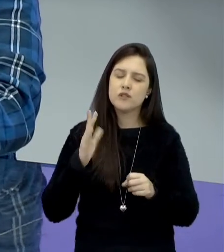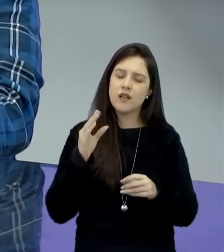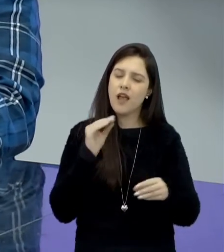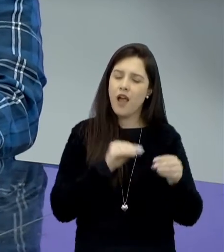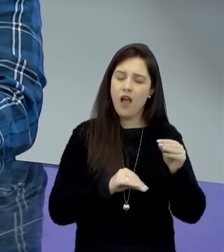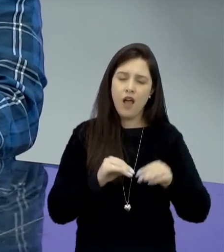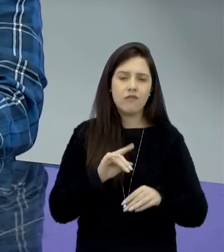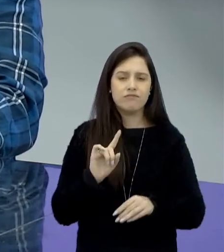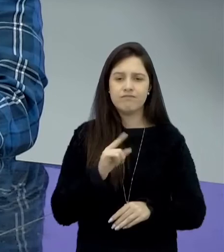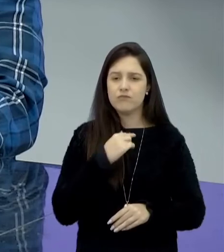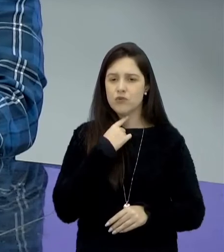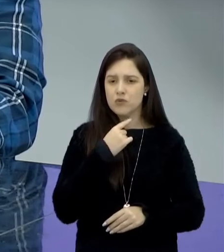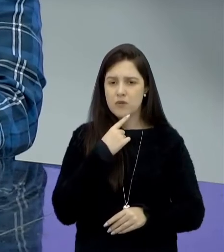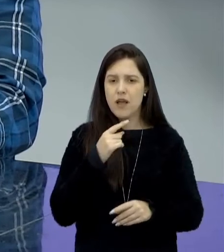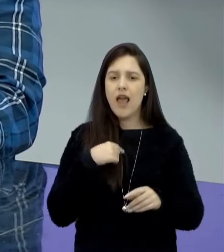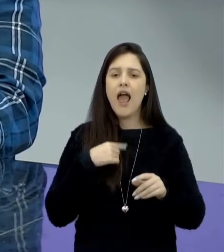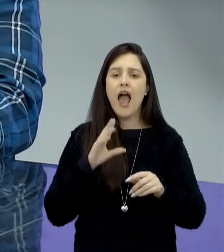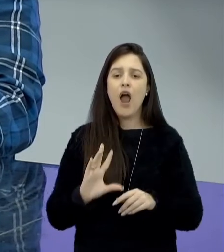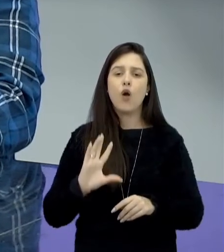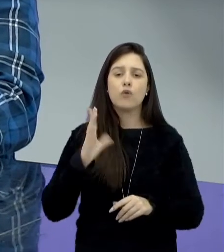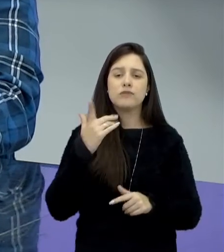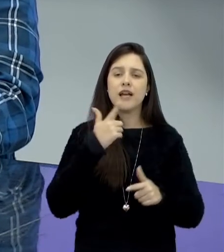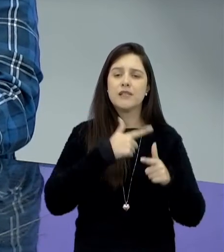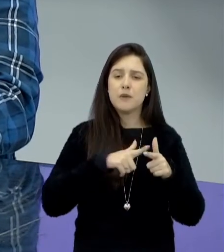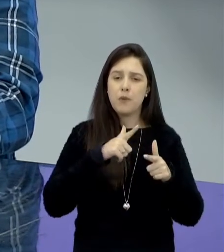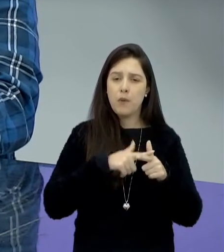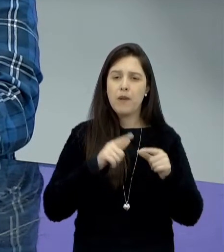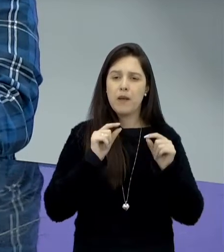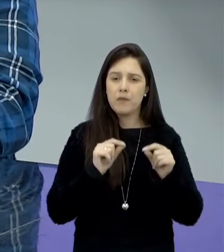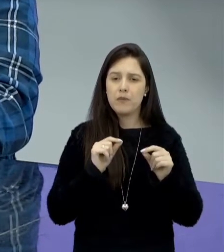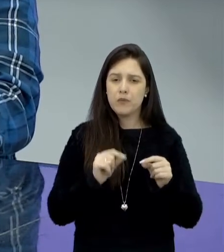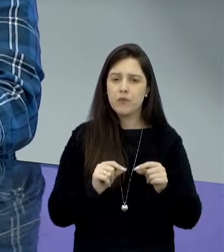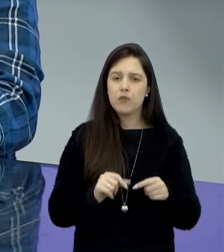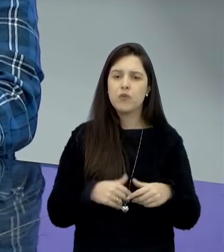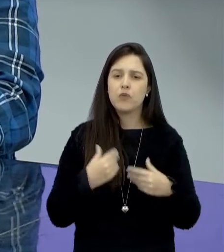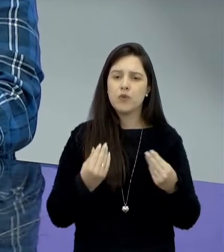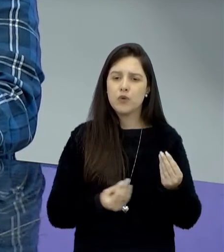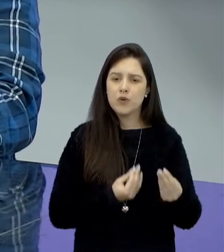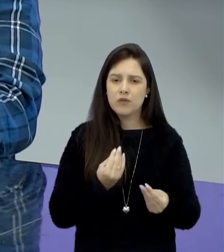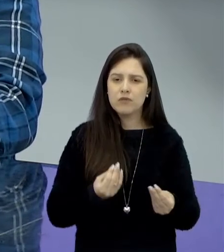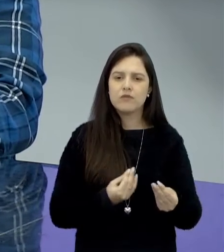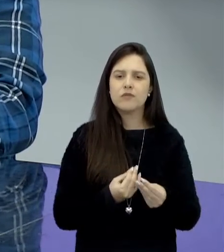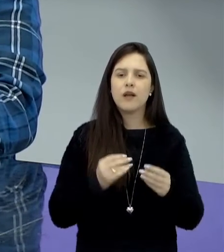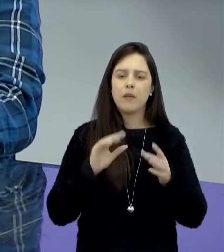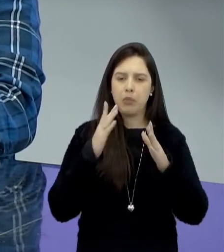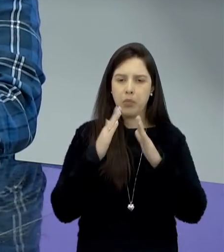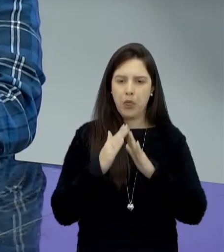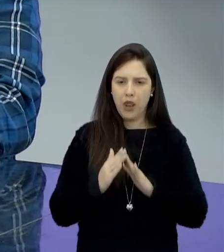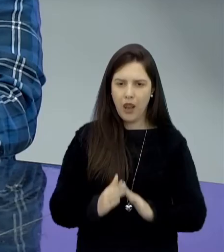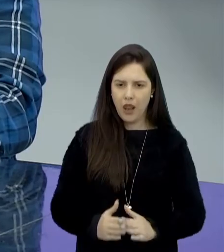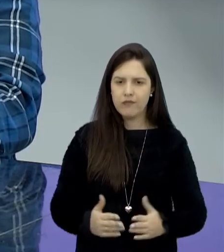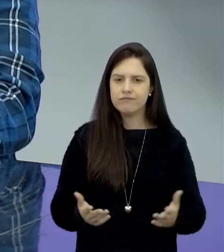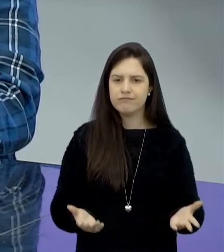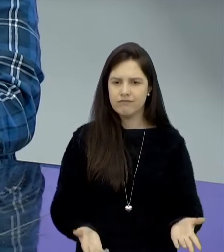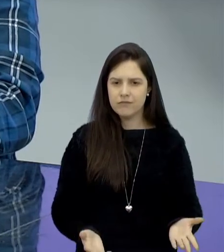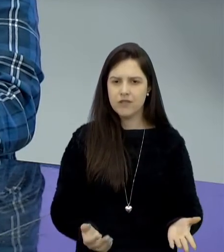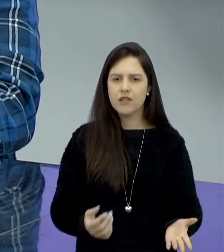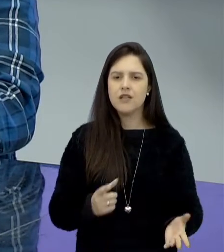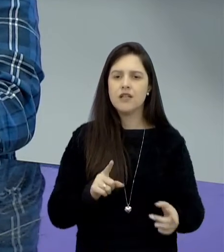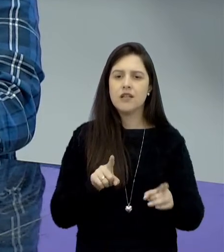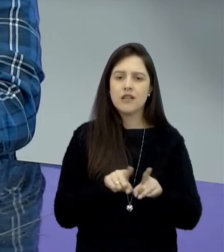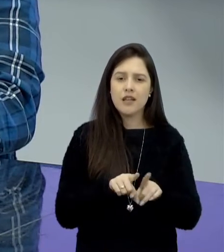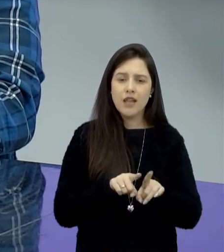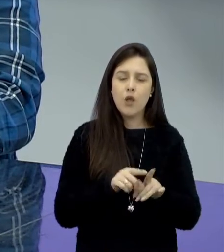alterados. Nós temos até muitas vezes problemas que acontecem por conta de tombamentos. Eu lembro que tinha uma casa na